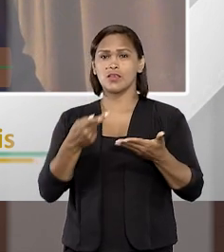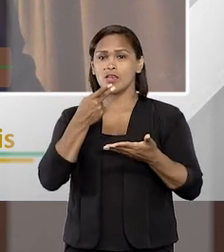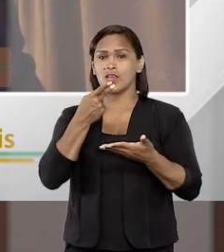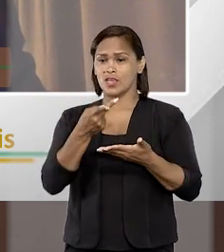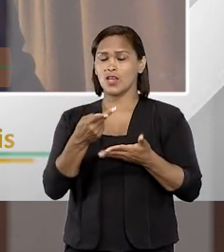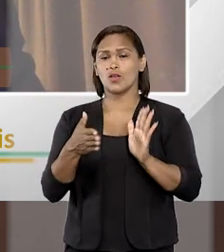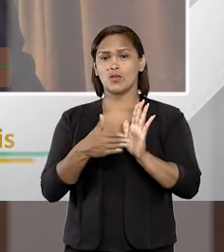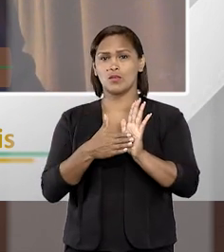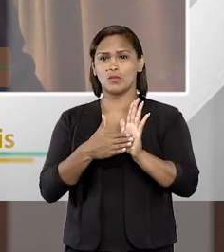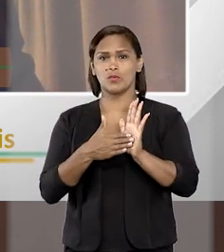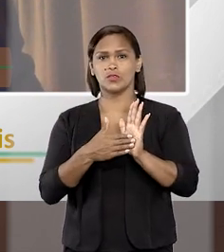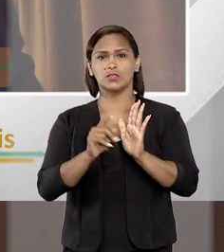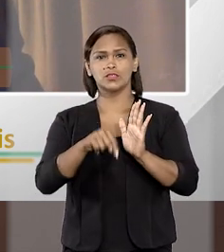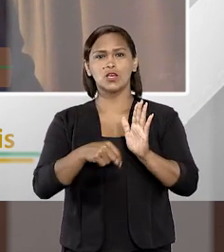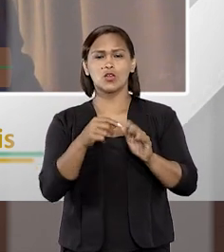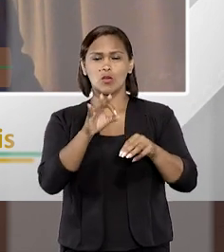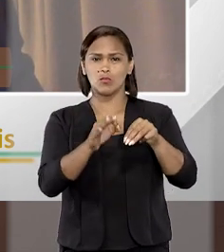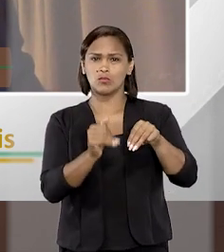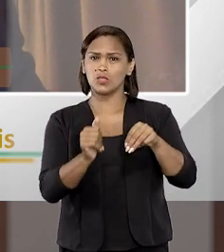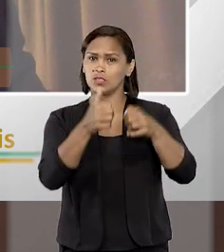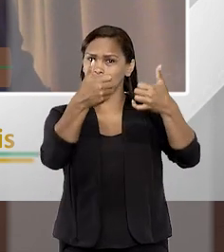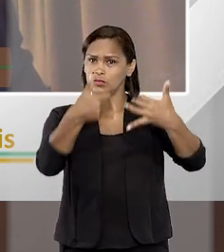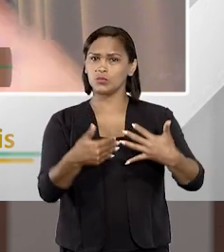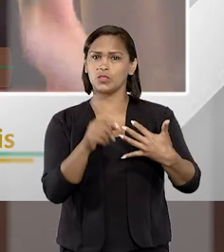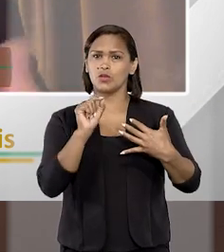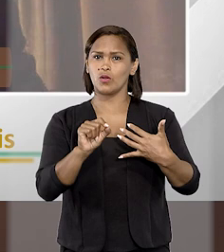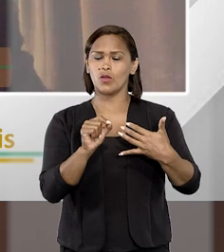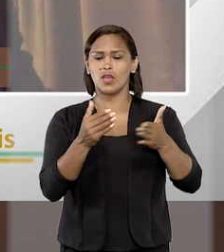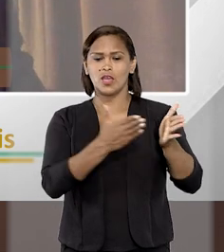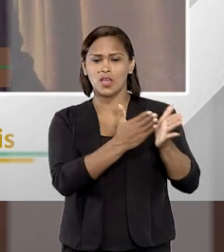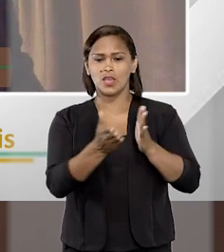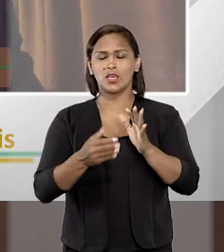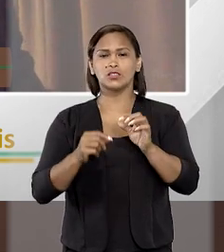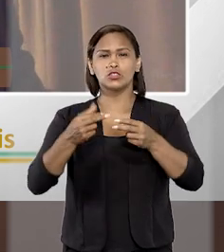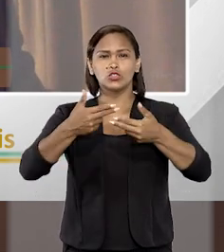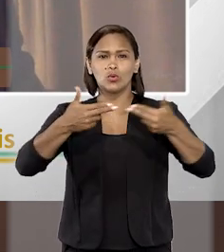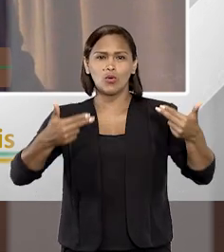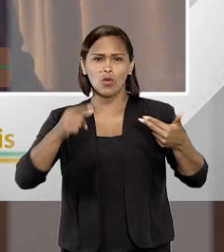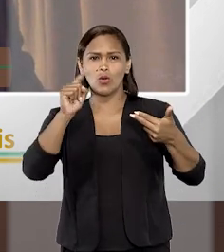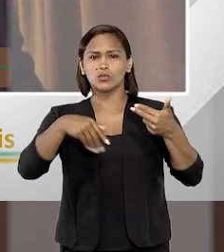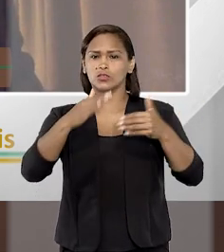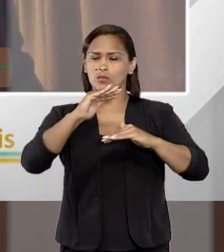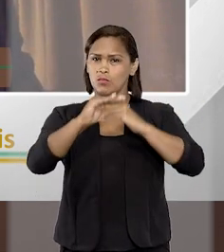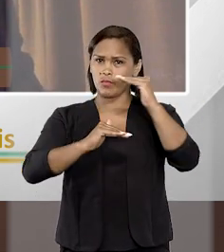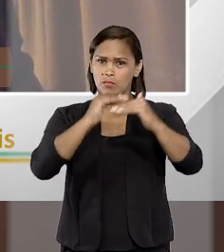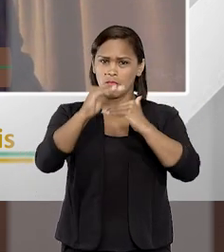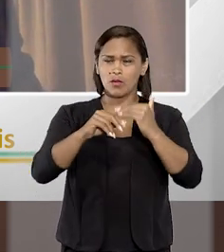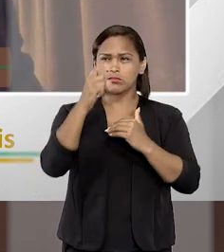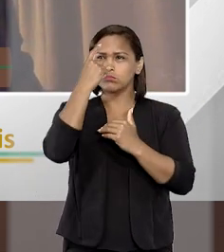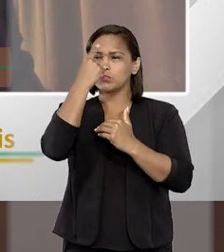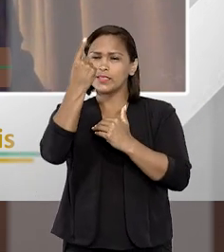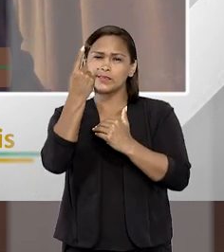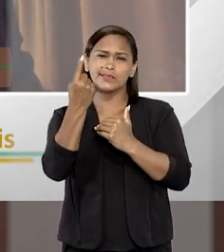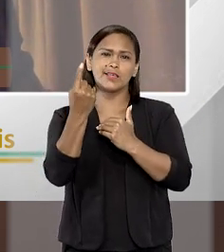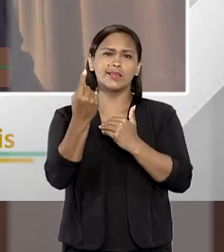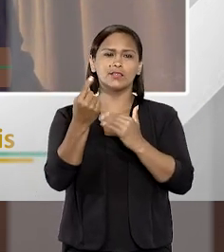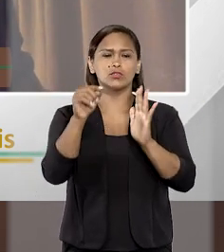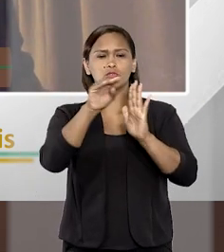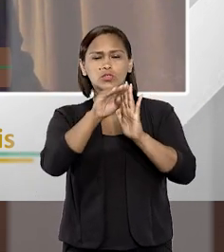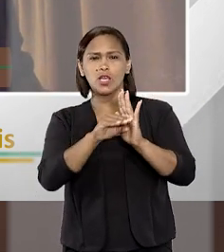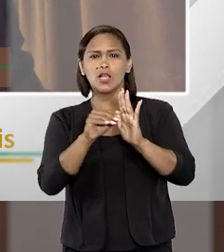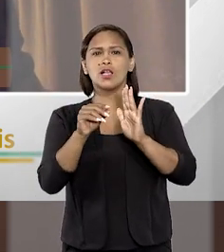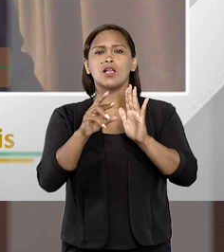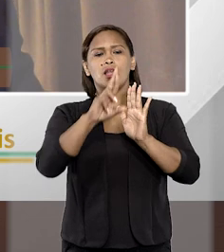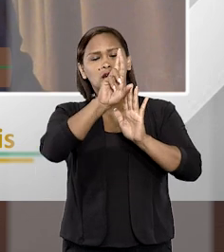propondo um belíssimo sketch é entre os produtos que podem ser pensados estão